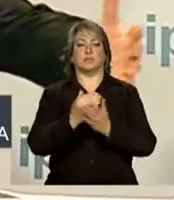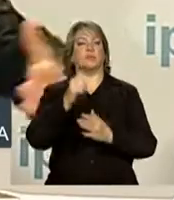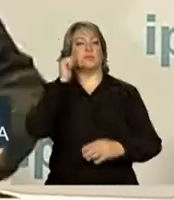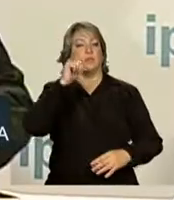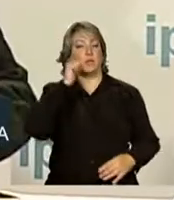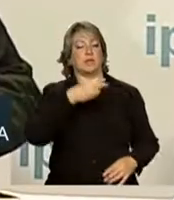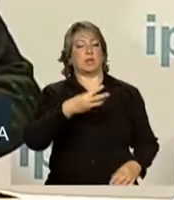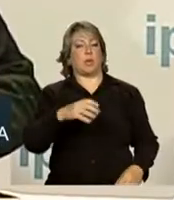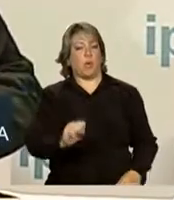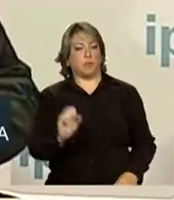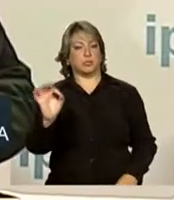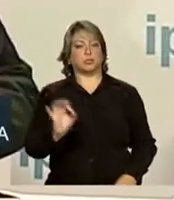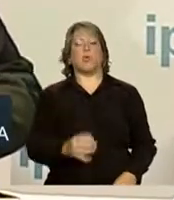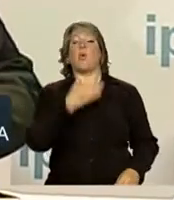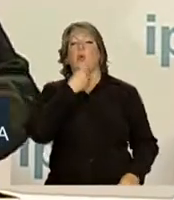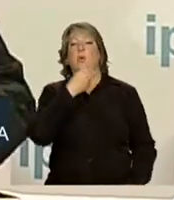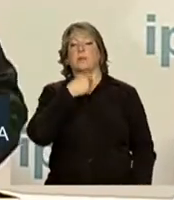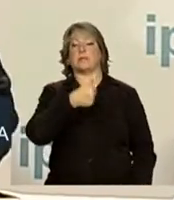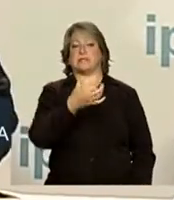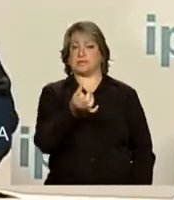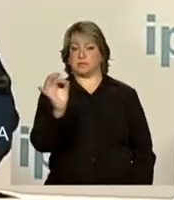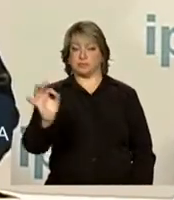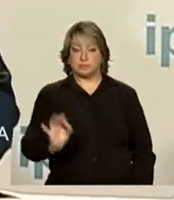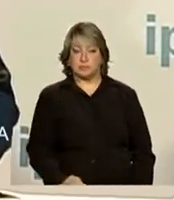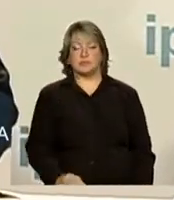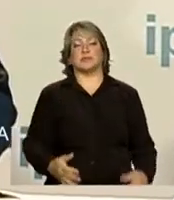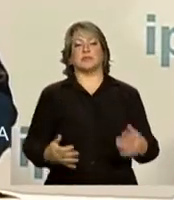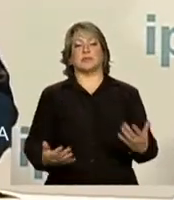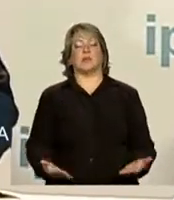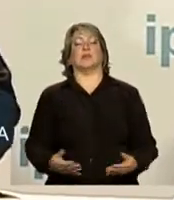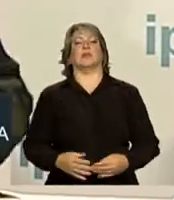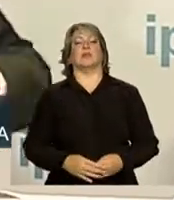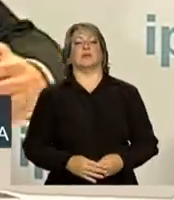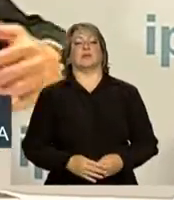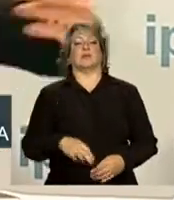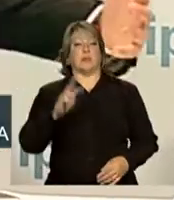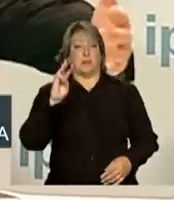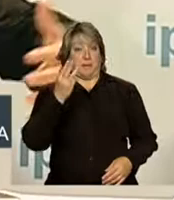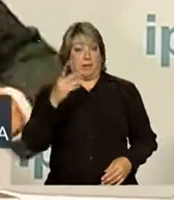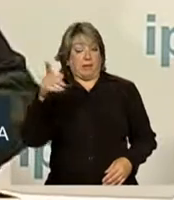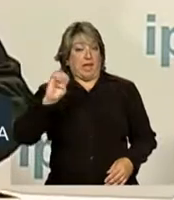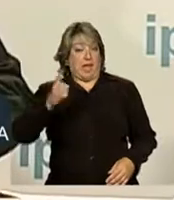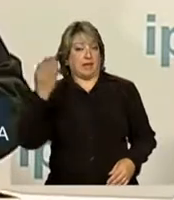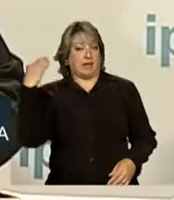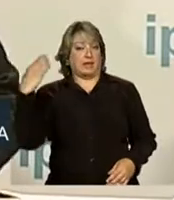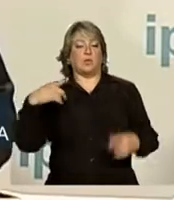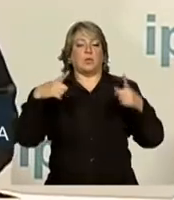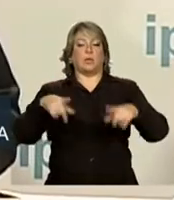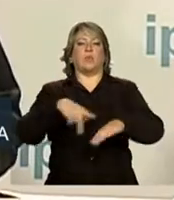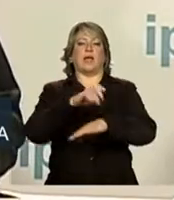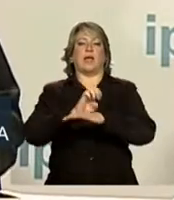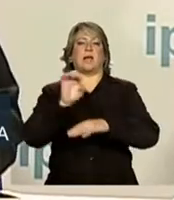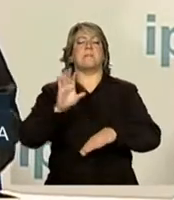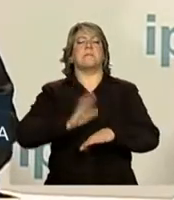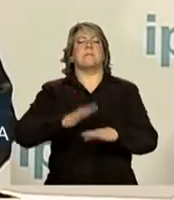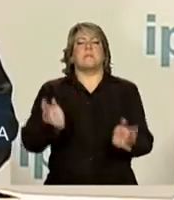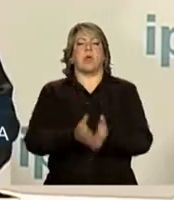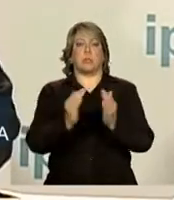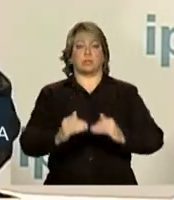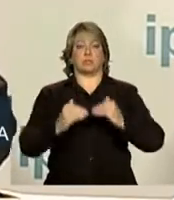mulheres 38%, homens 16%. Maranhão, que era o estado mais pobre do Brasil,